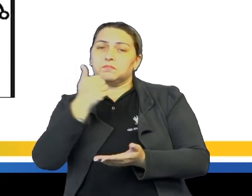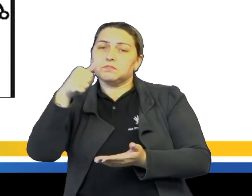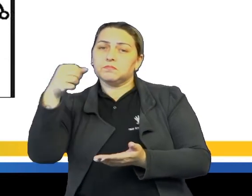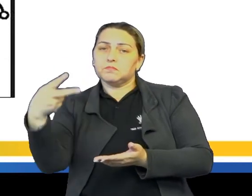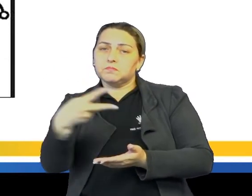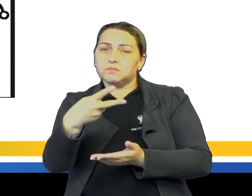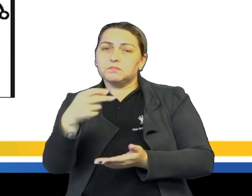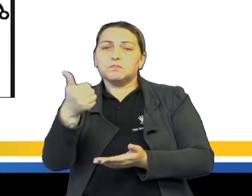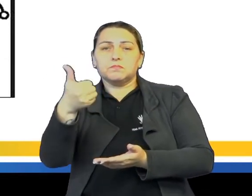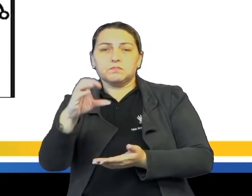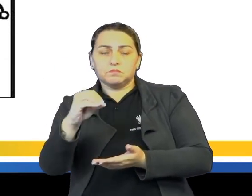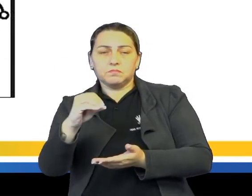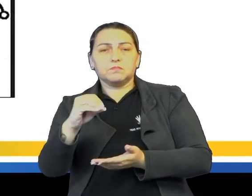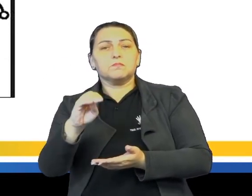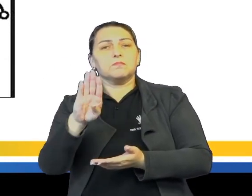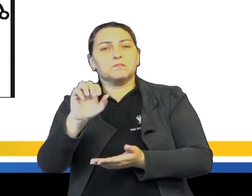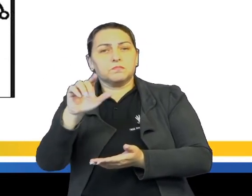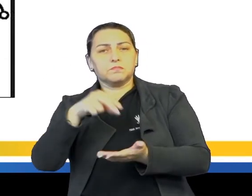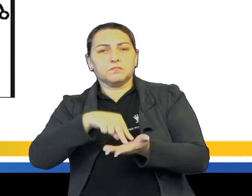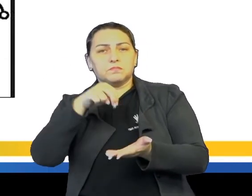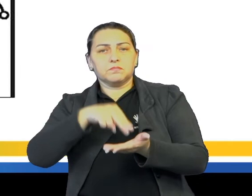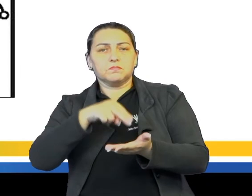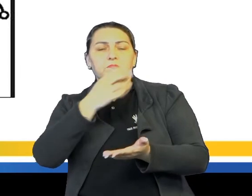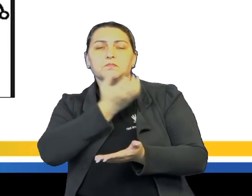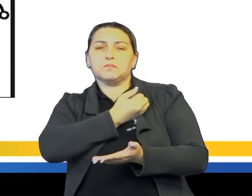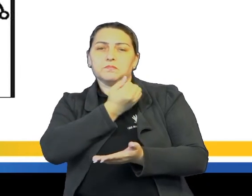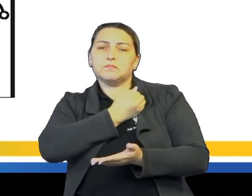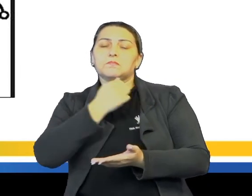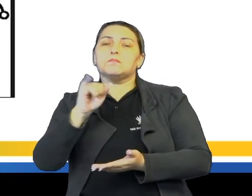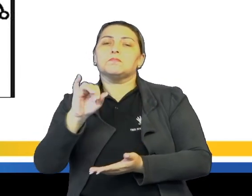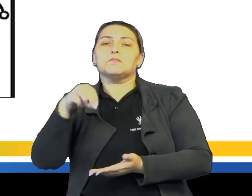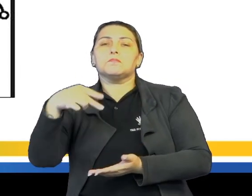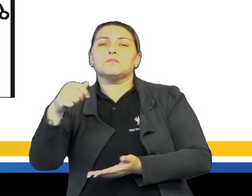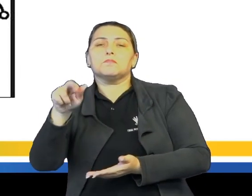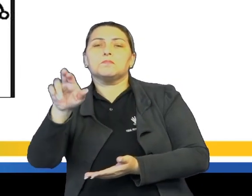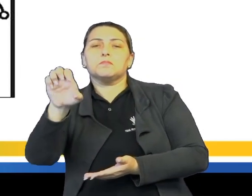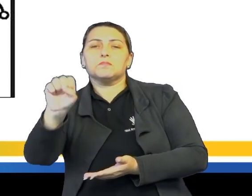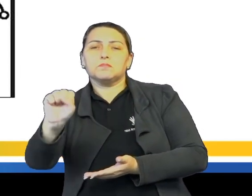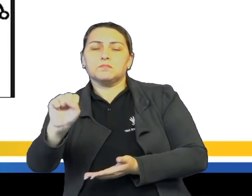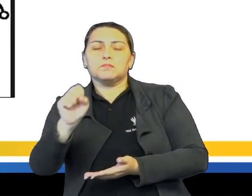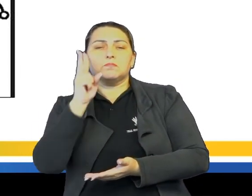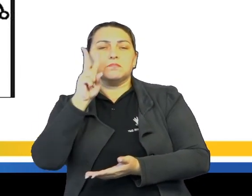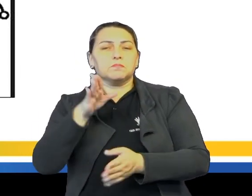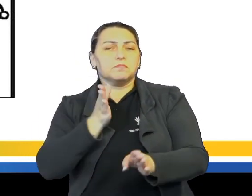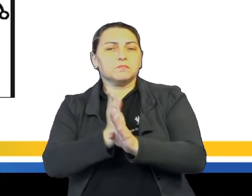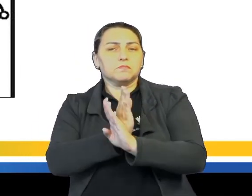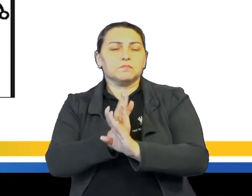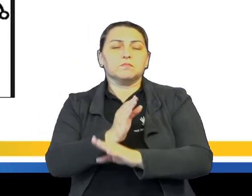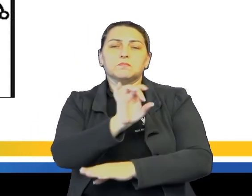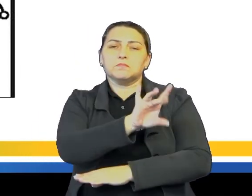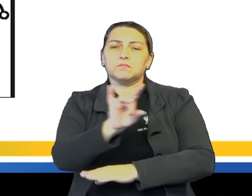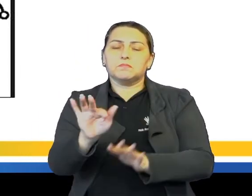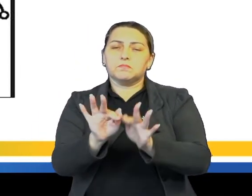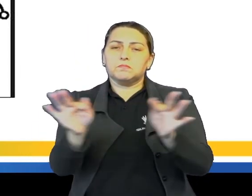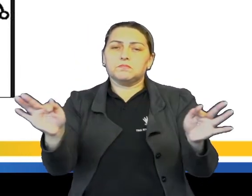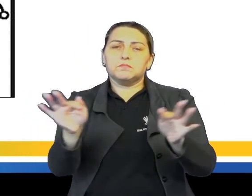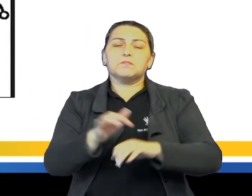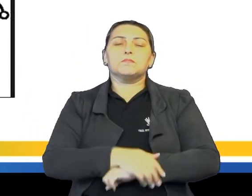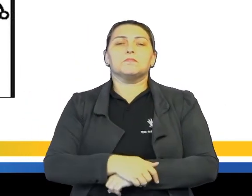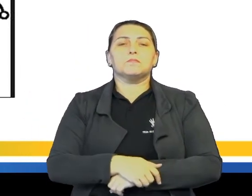que 10? Ou Bela pulou nos números ímpares? Vamos identificar cada